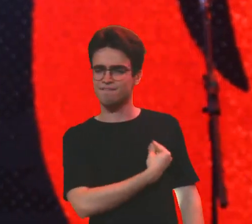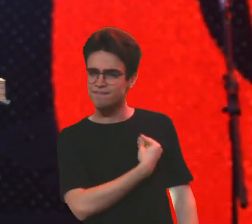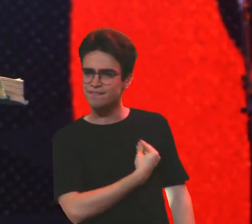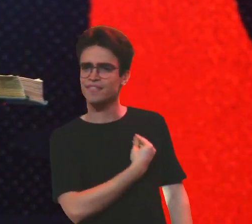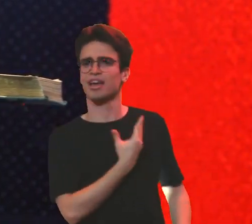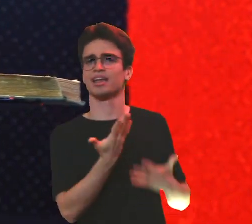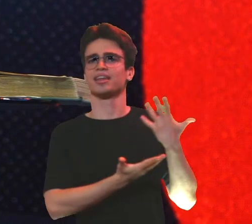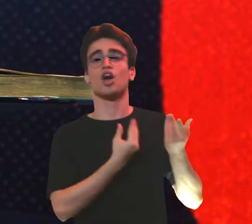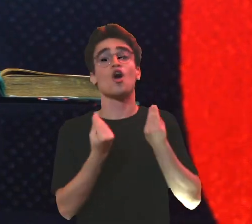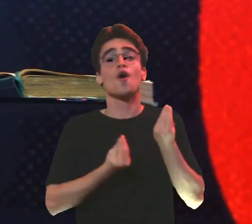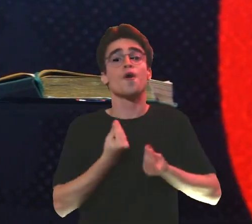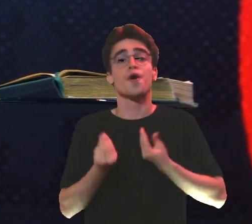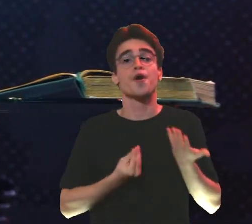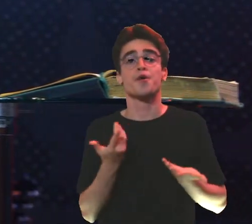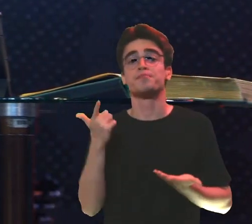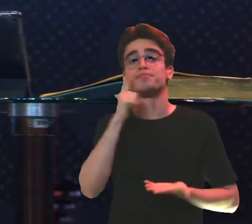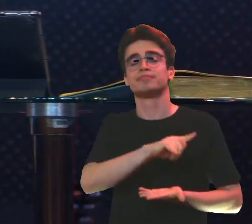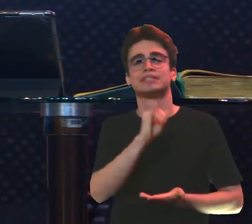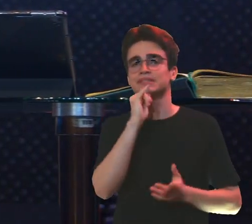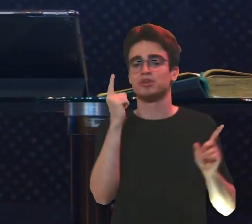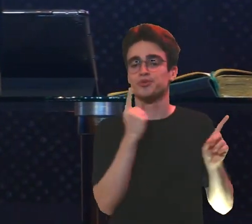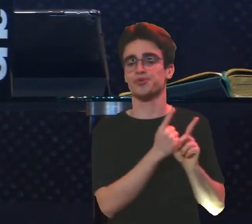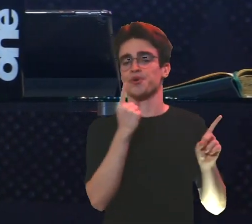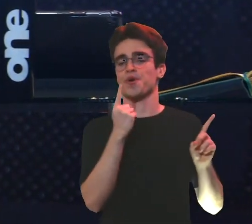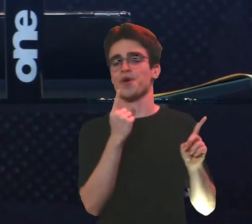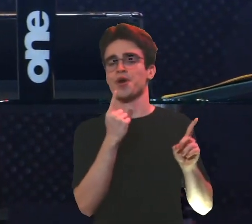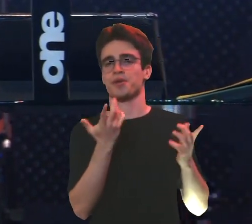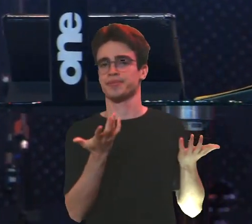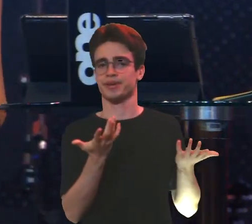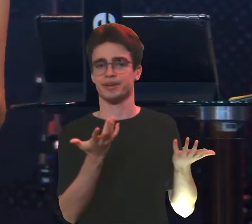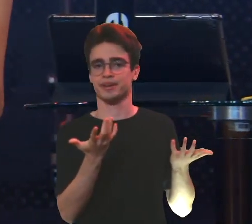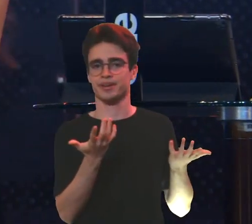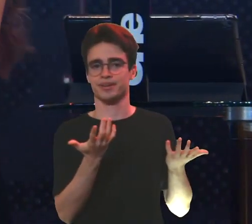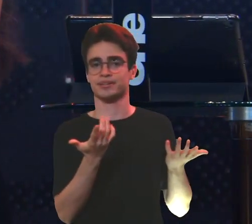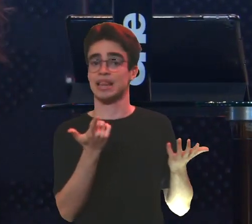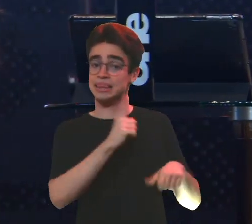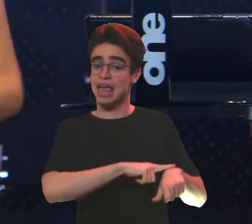pessoa. Como que você descobre essas coisas sobre a pessoa?